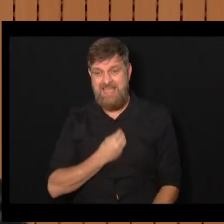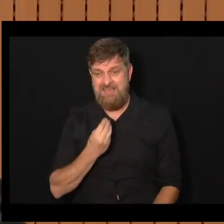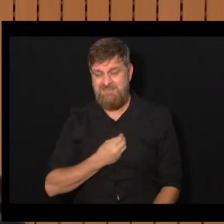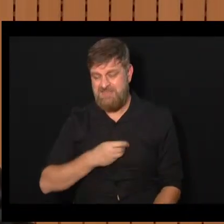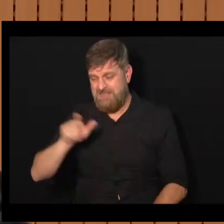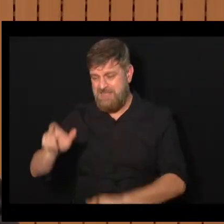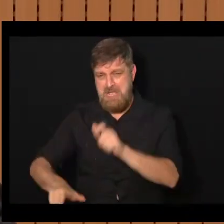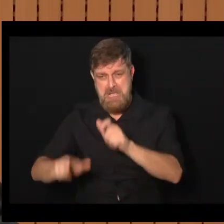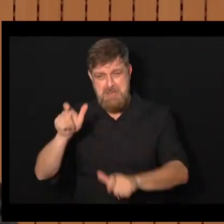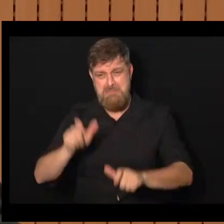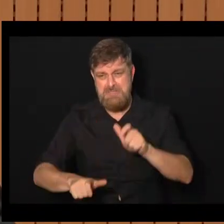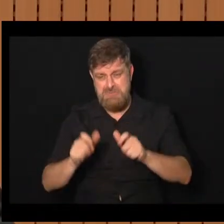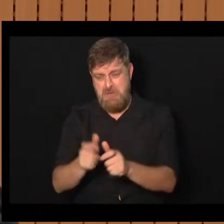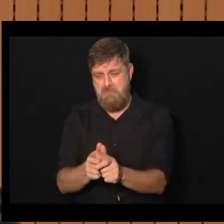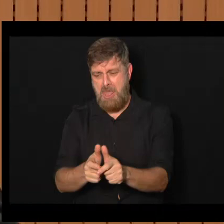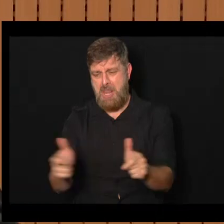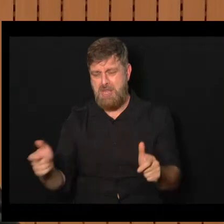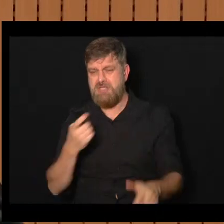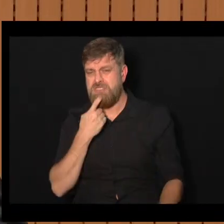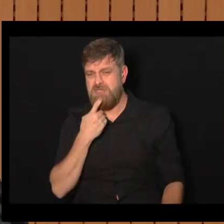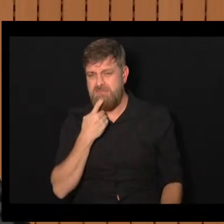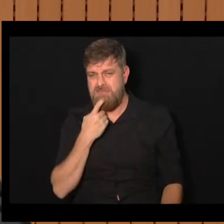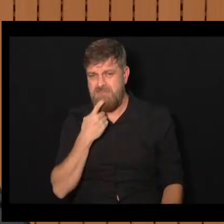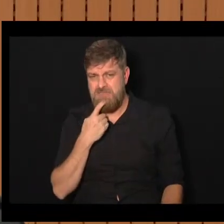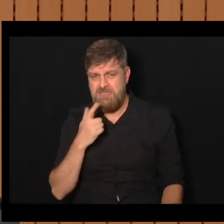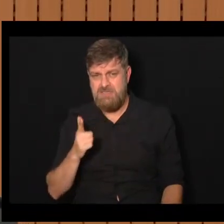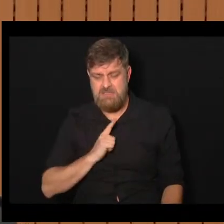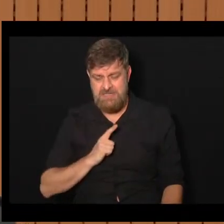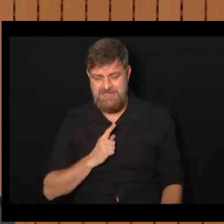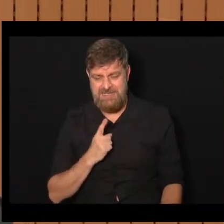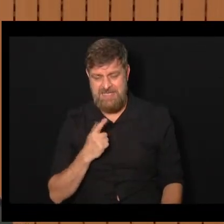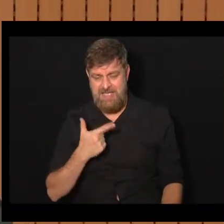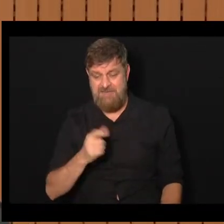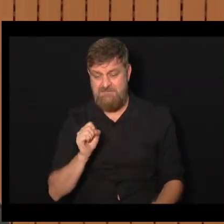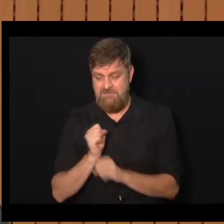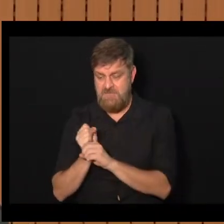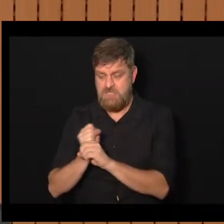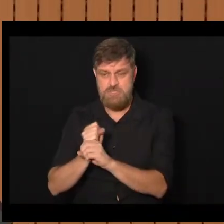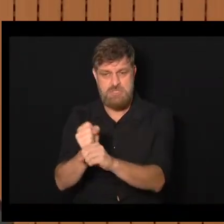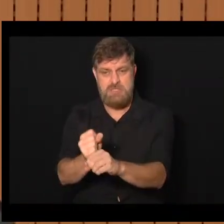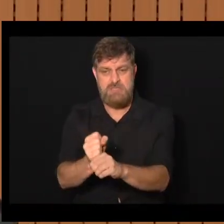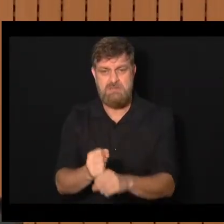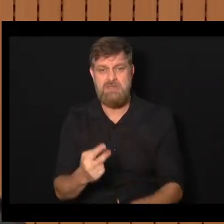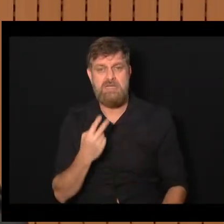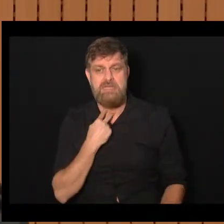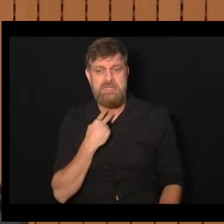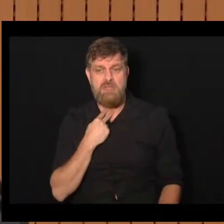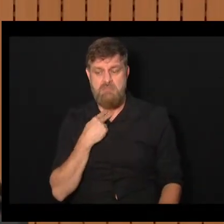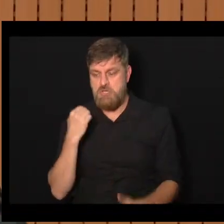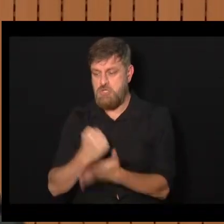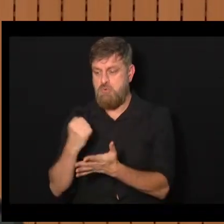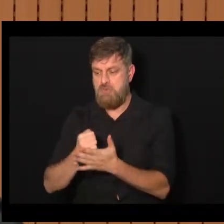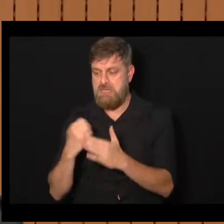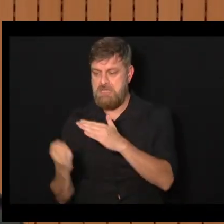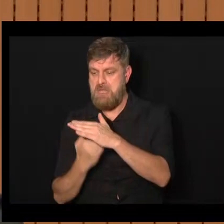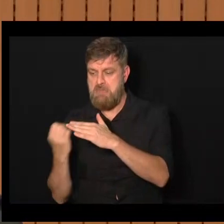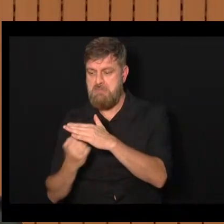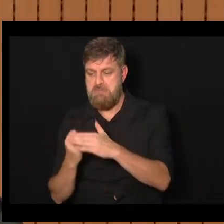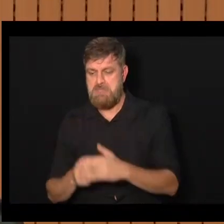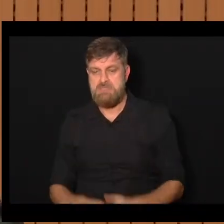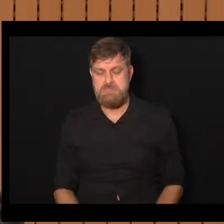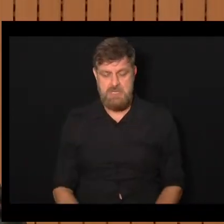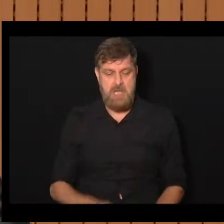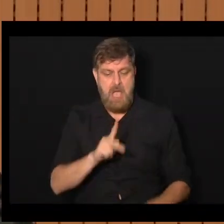de milhares de pessoas no município de Campinas para os próximos 20 anos, seja feito sem consulta